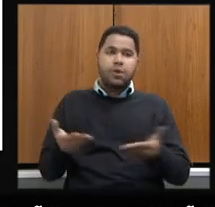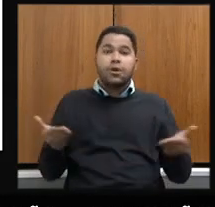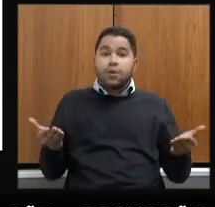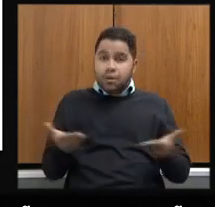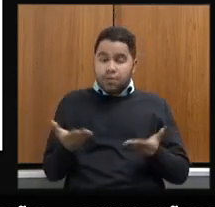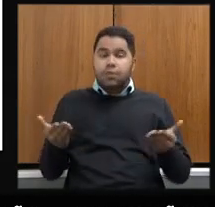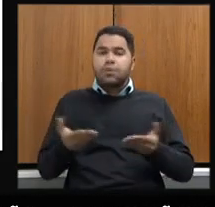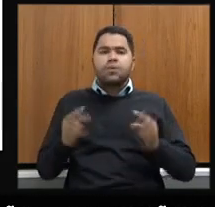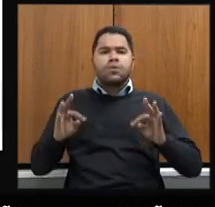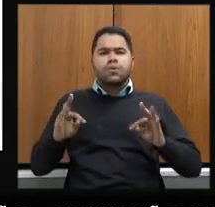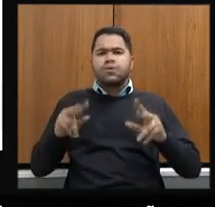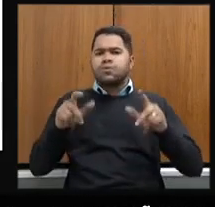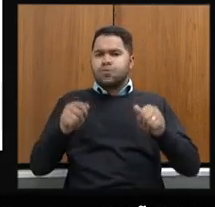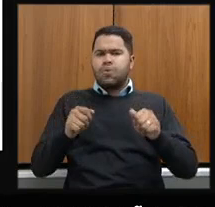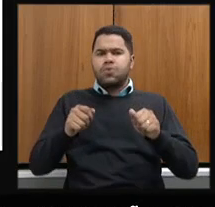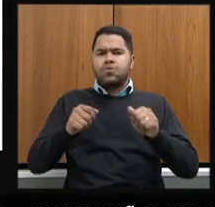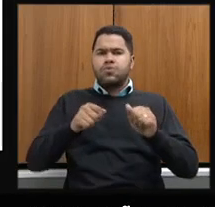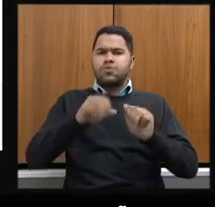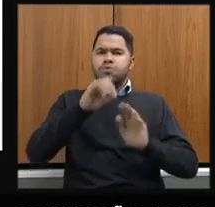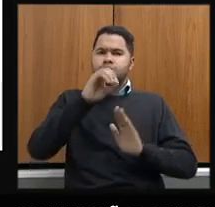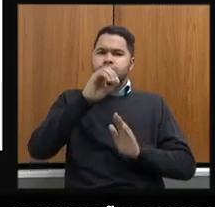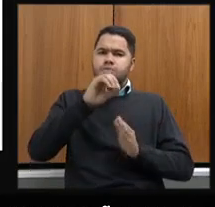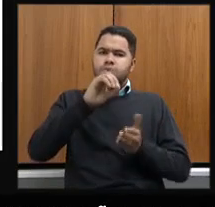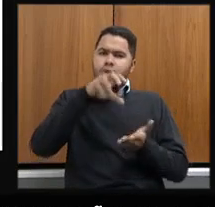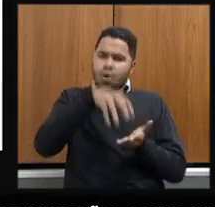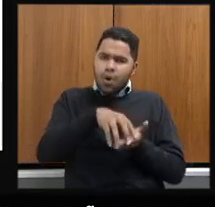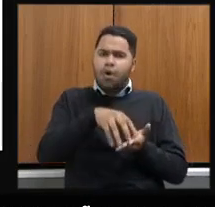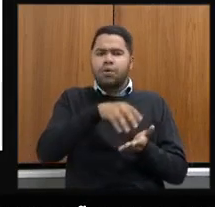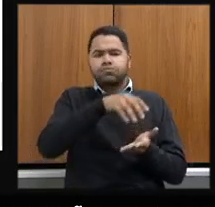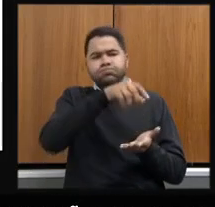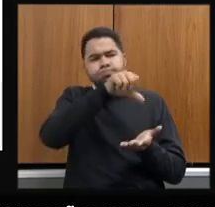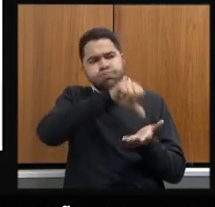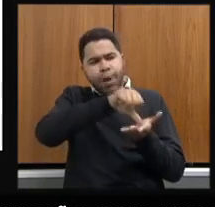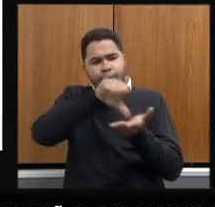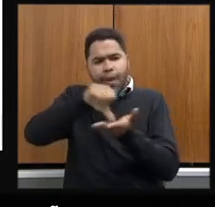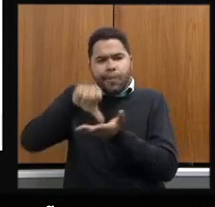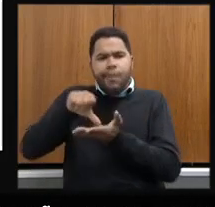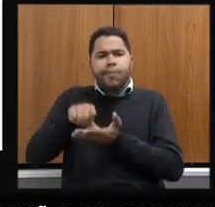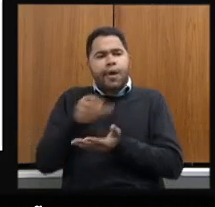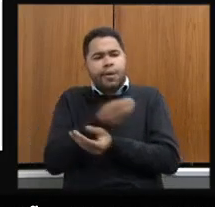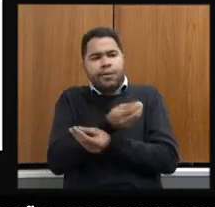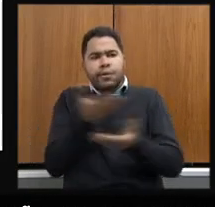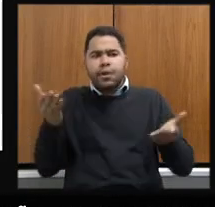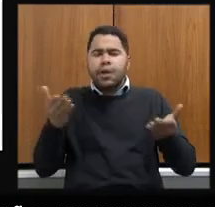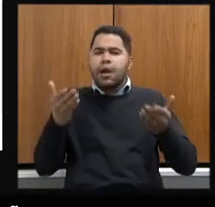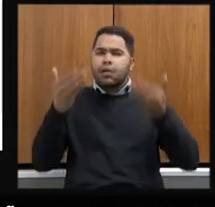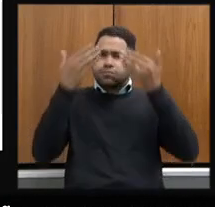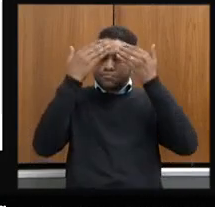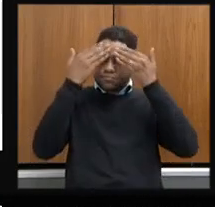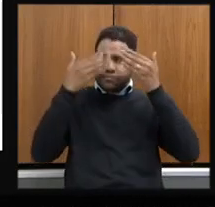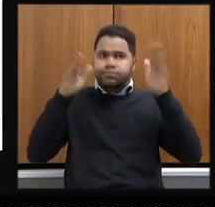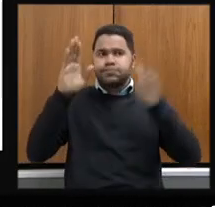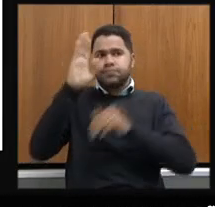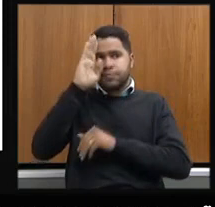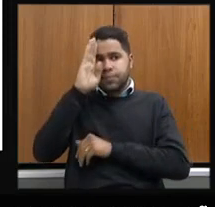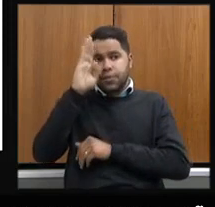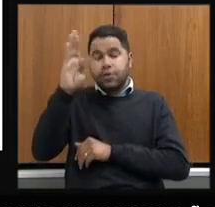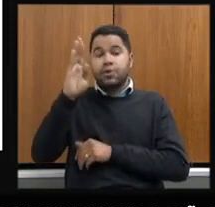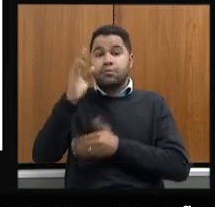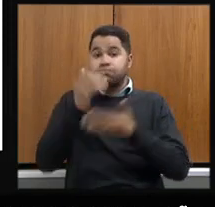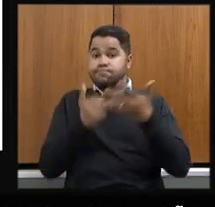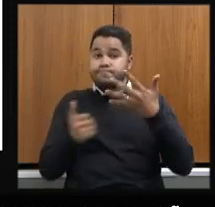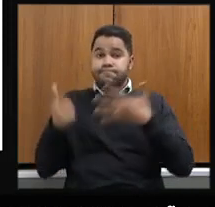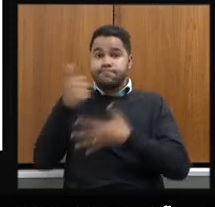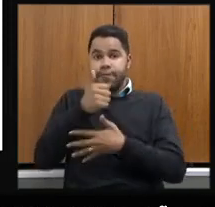chega a todos os órgãos estaduais no metodologia de orçamento que busca trazer mais clareza em relação à prioridades e é